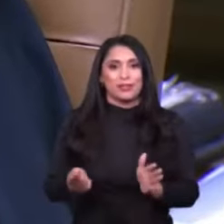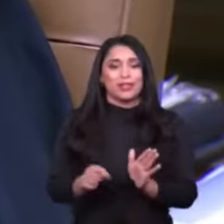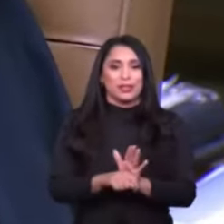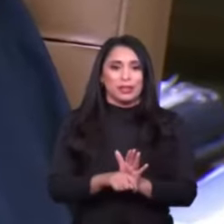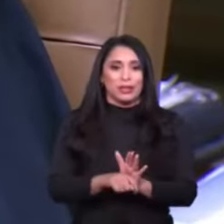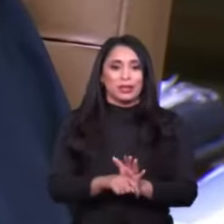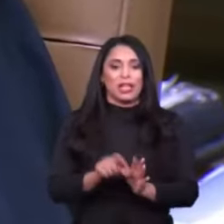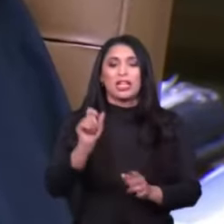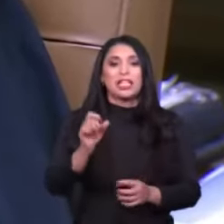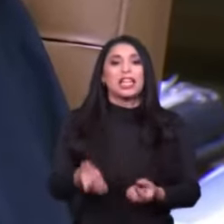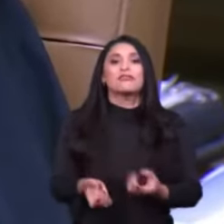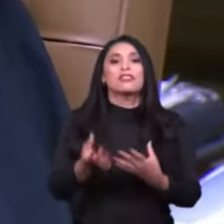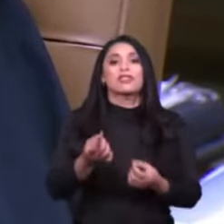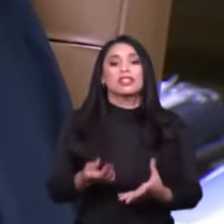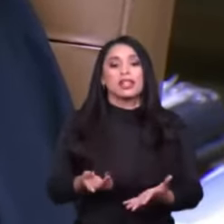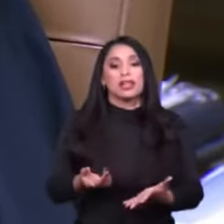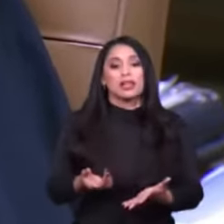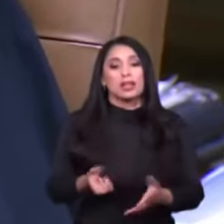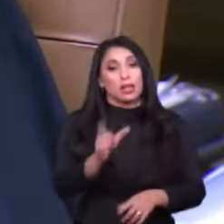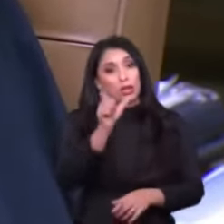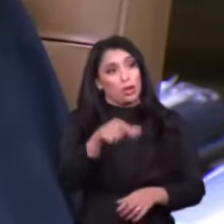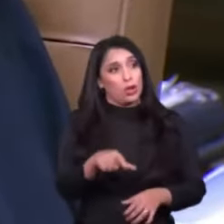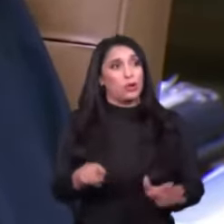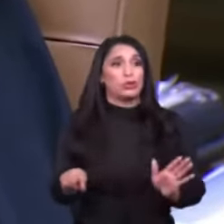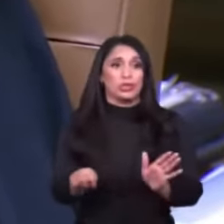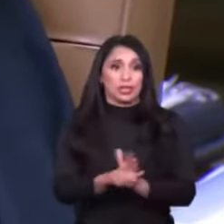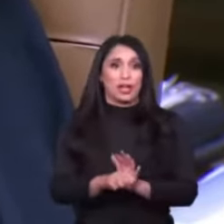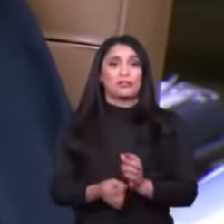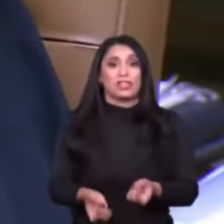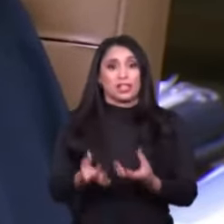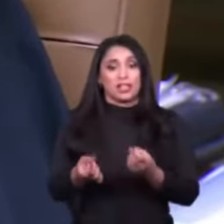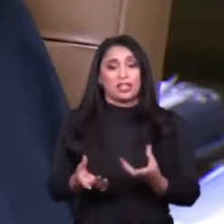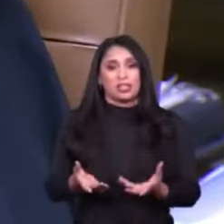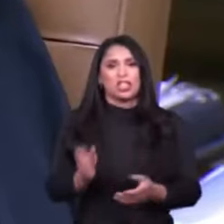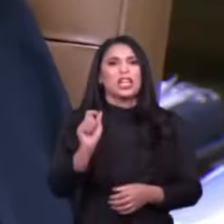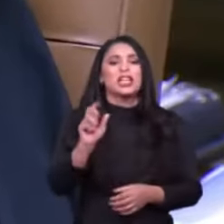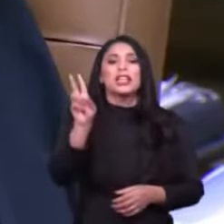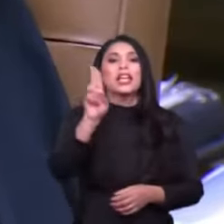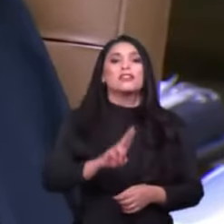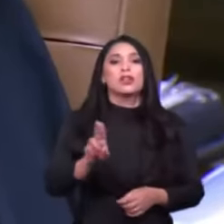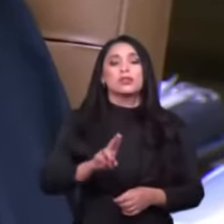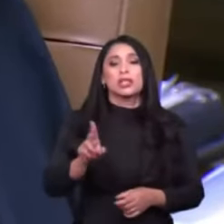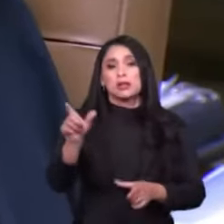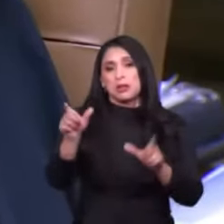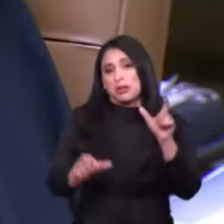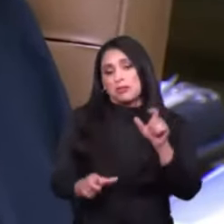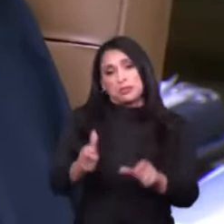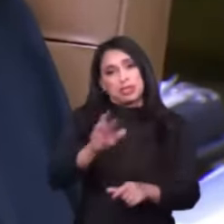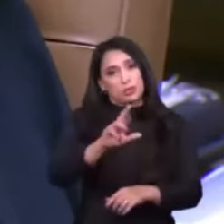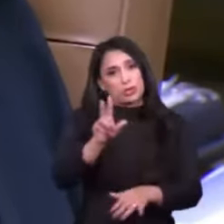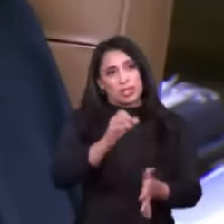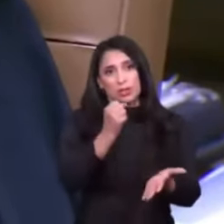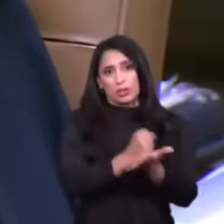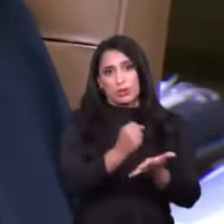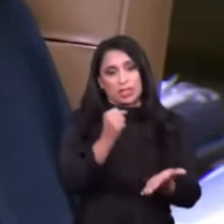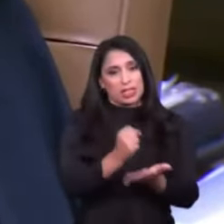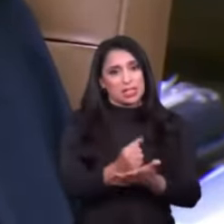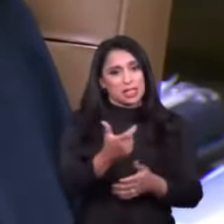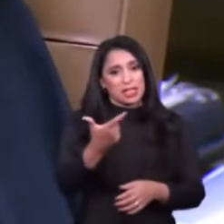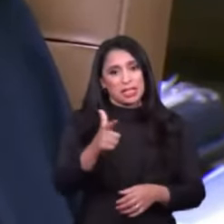Quem vai comercializar? O traficante. Quem vai consumir? Pessoas não cadastradas, pessoas